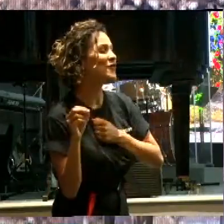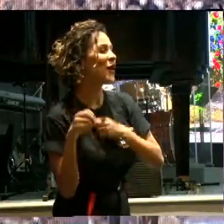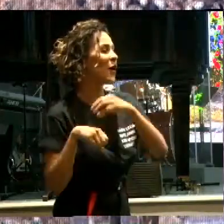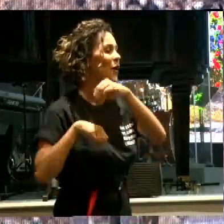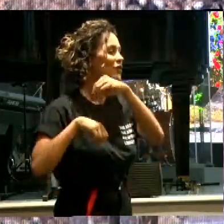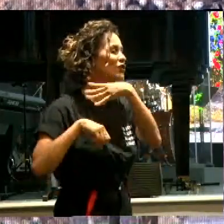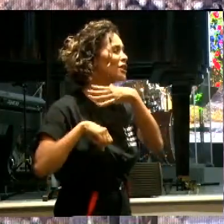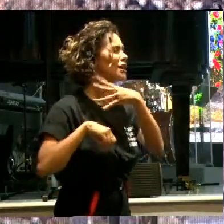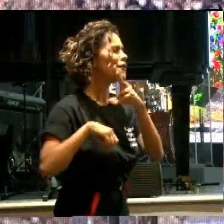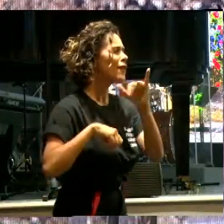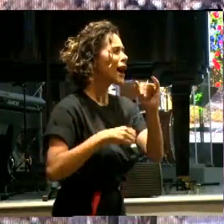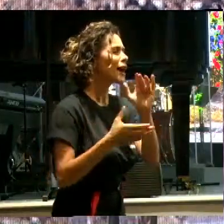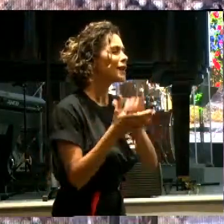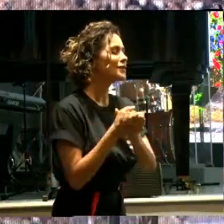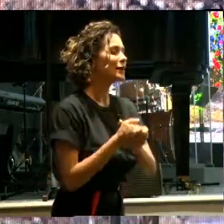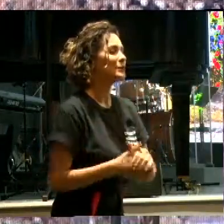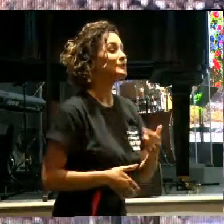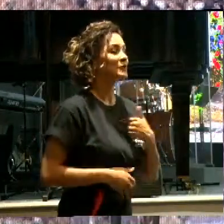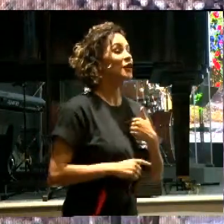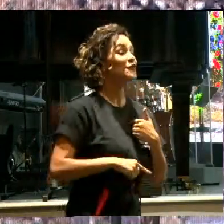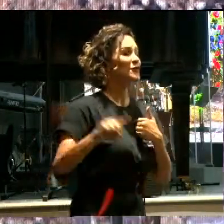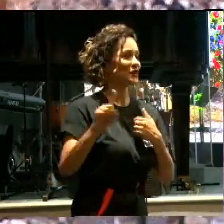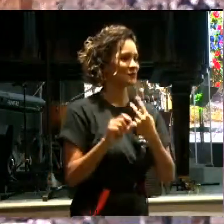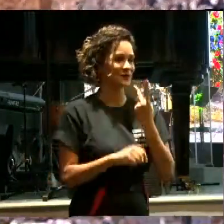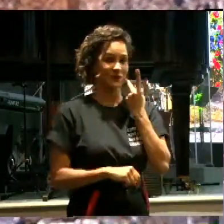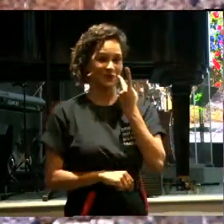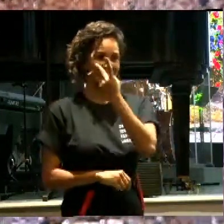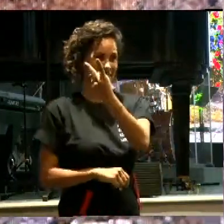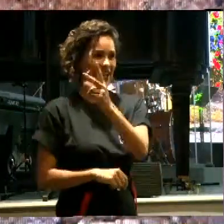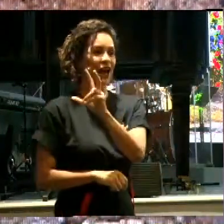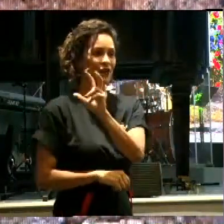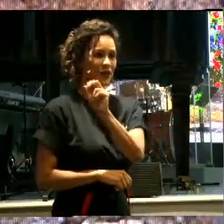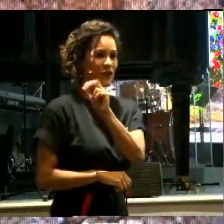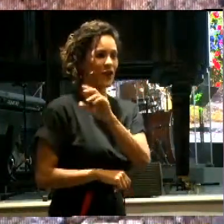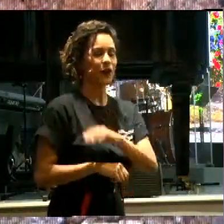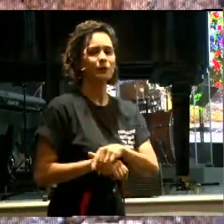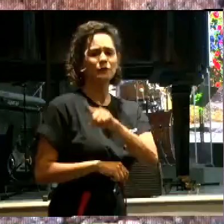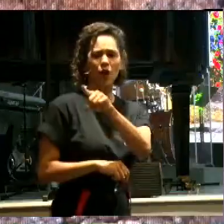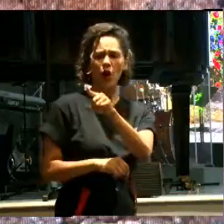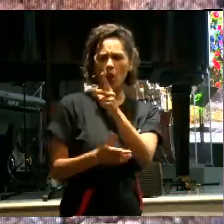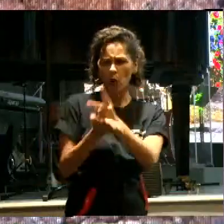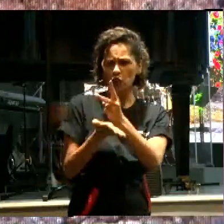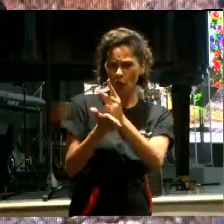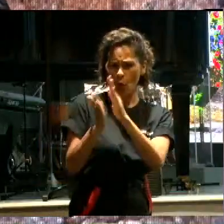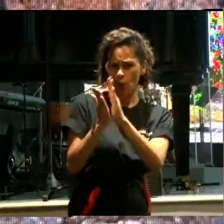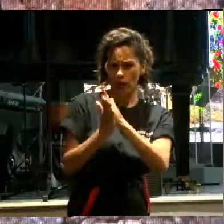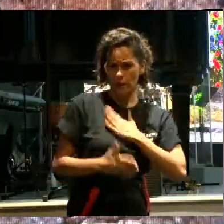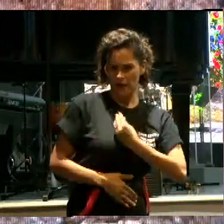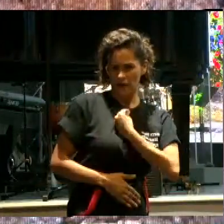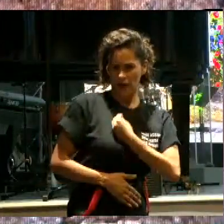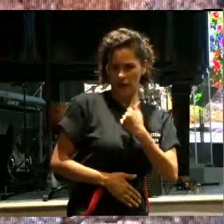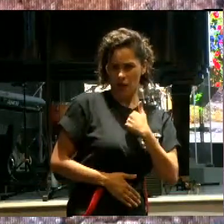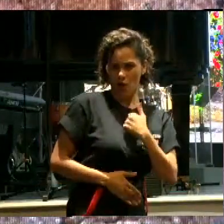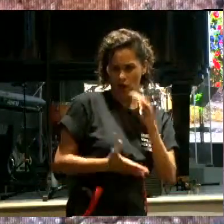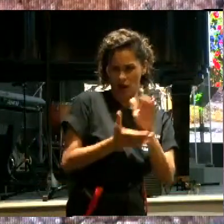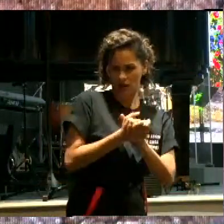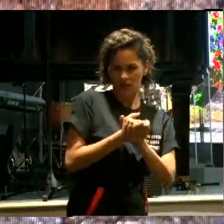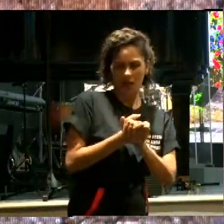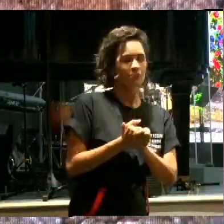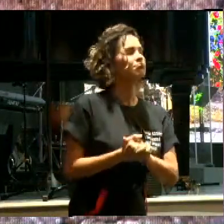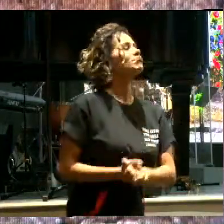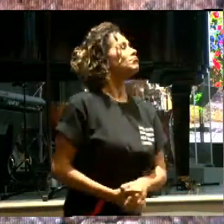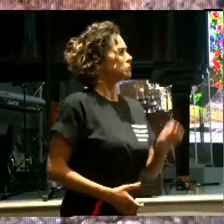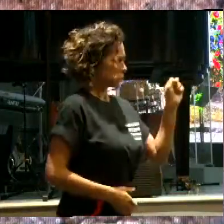e aí, tudo bem, tudo bem? Vó, a senhora anda orando por mim para me casar? Claro, minha filha. Então, eu vou te dar um nome para